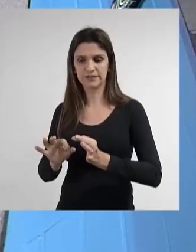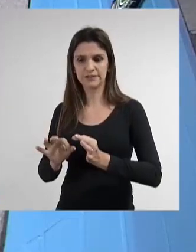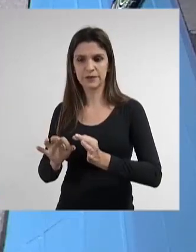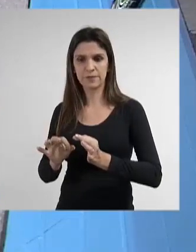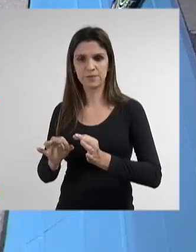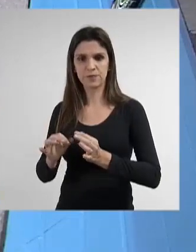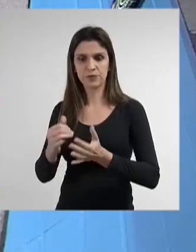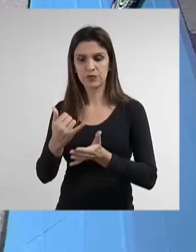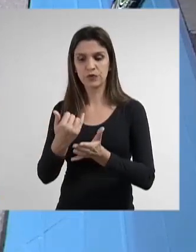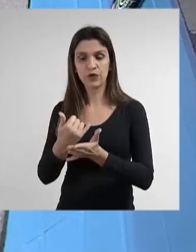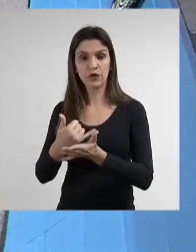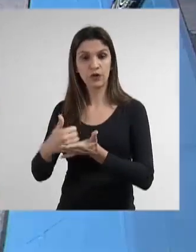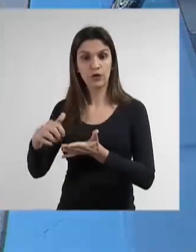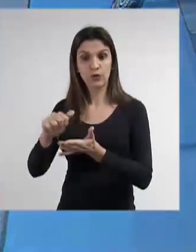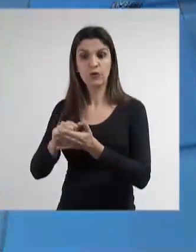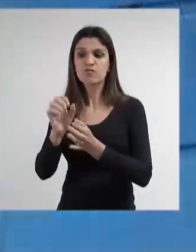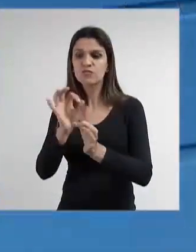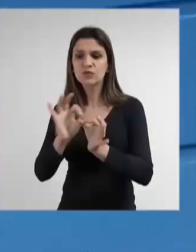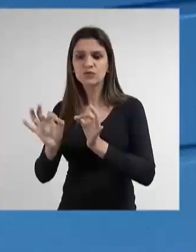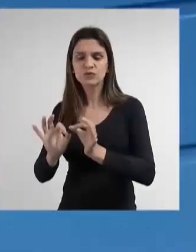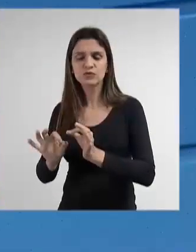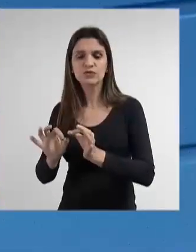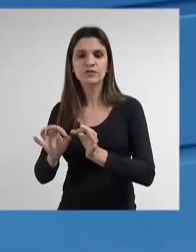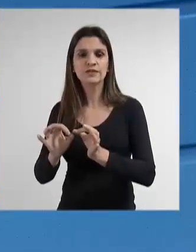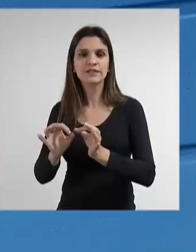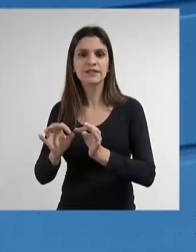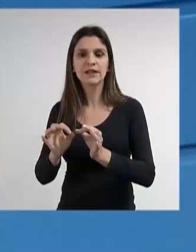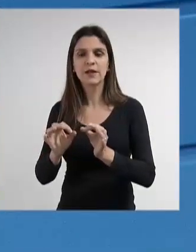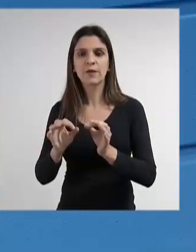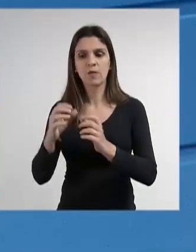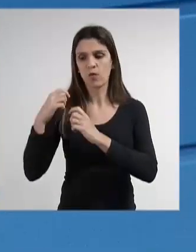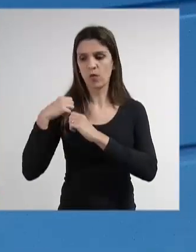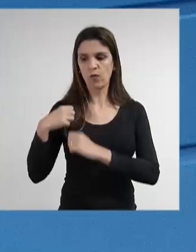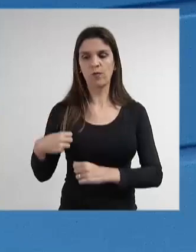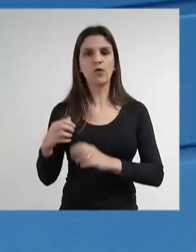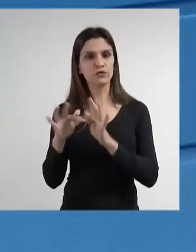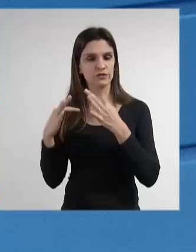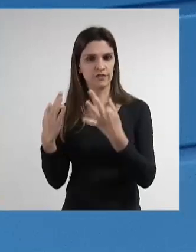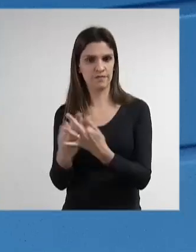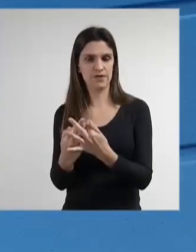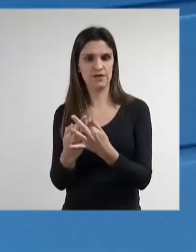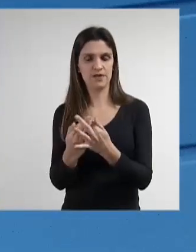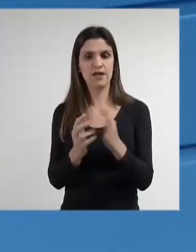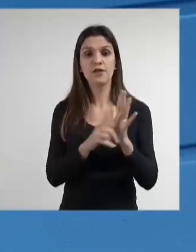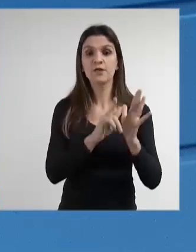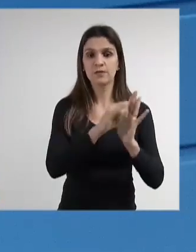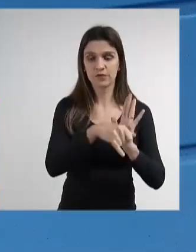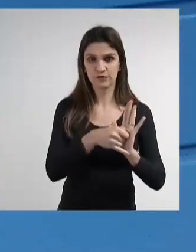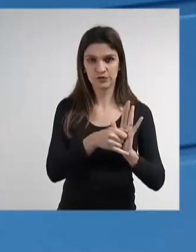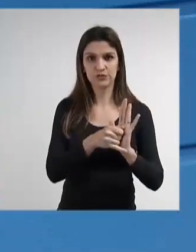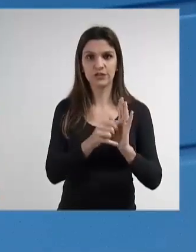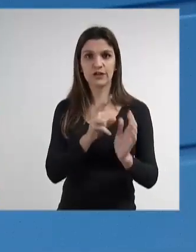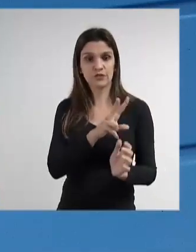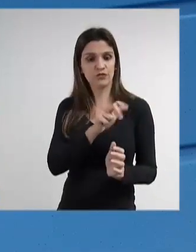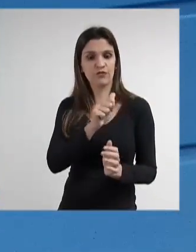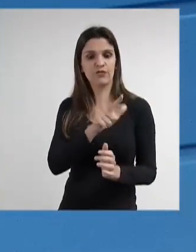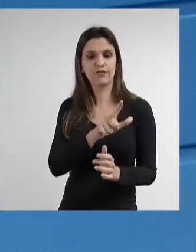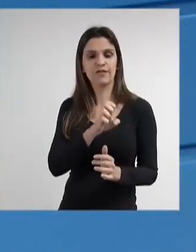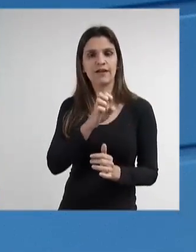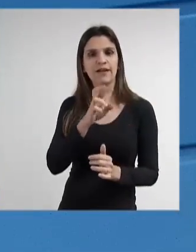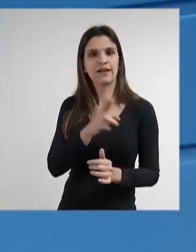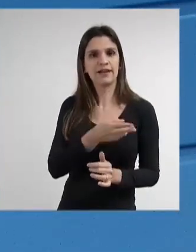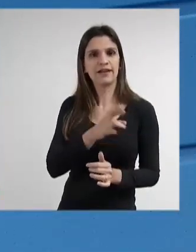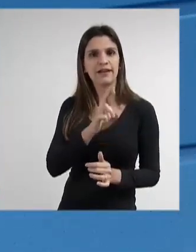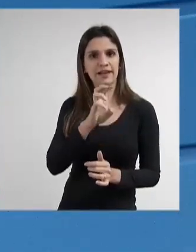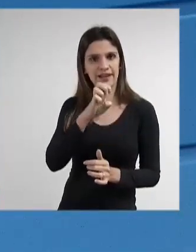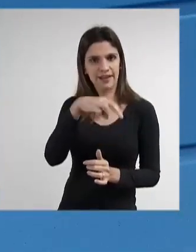o programa Bolsa Família e o programa Vale Renda. E vai ser realmente